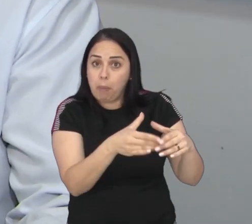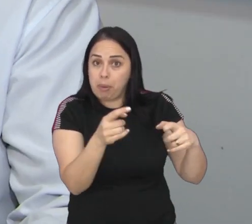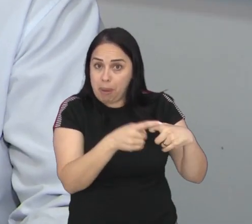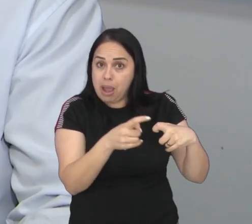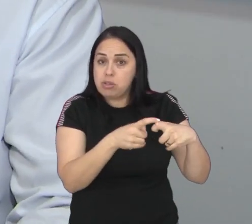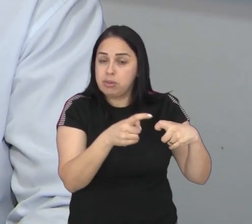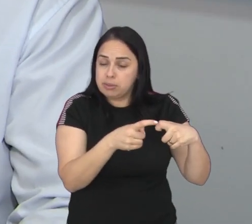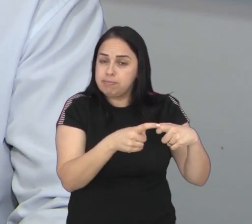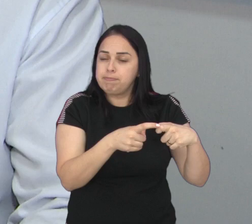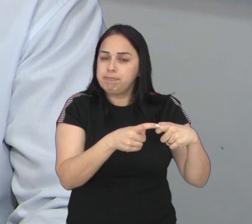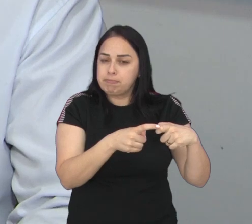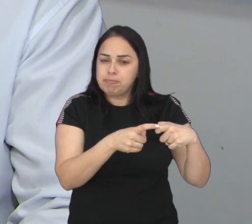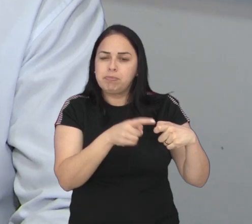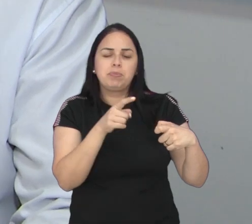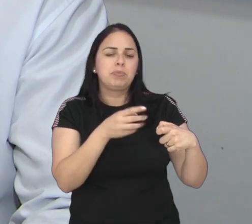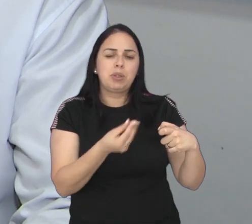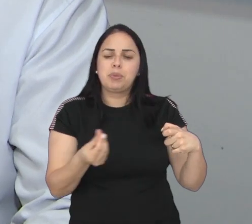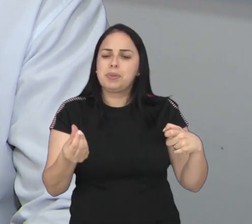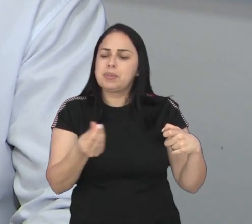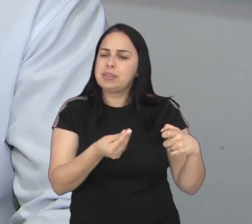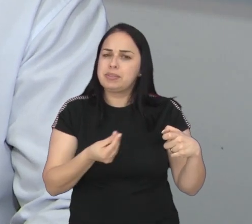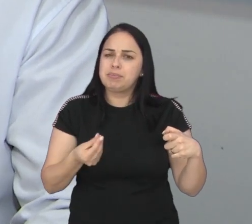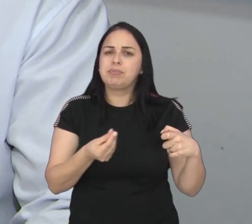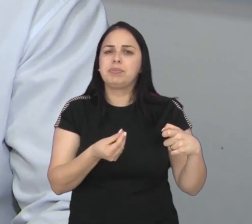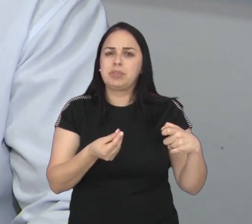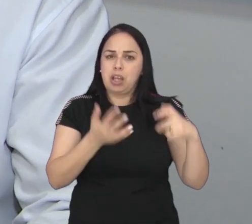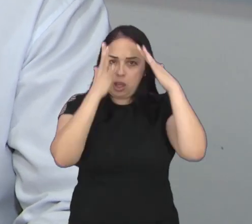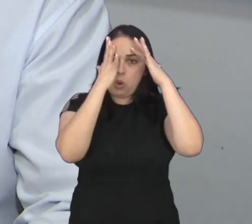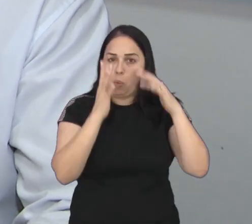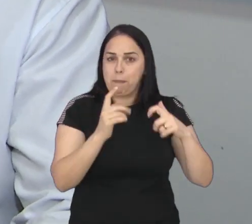grupo médico que tem no hospital, os